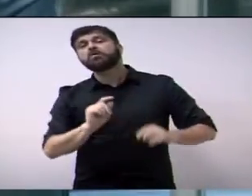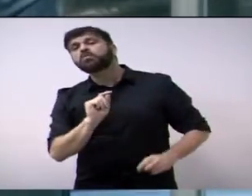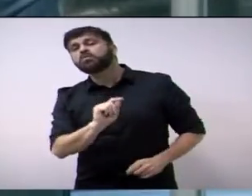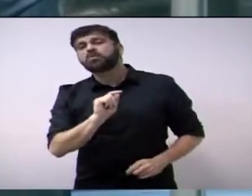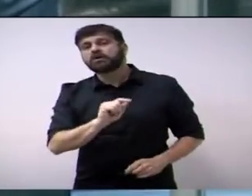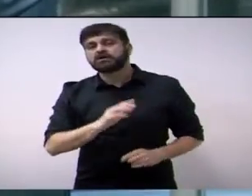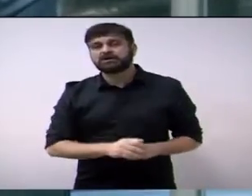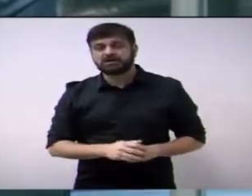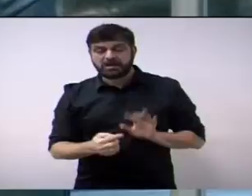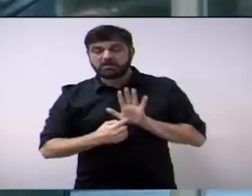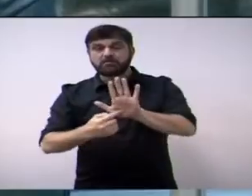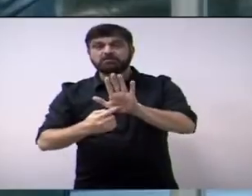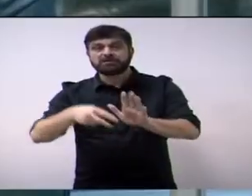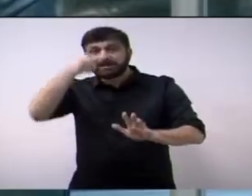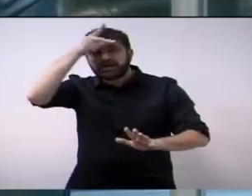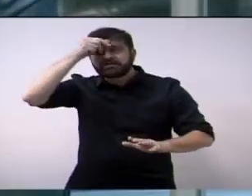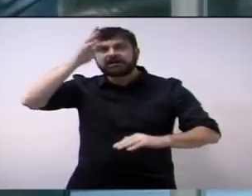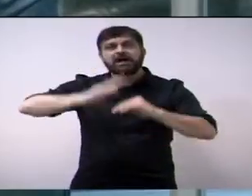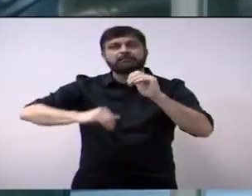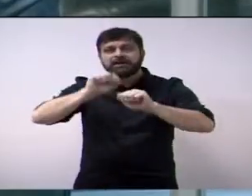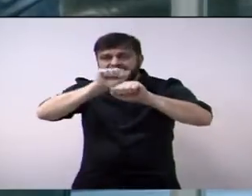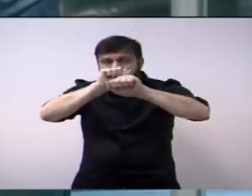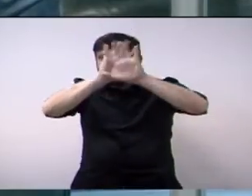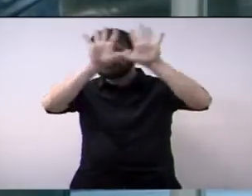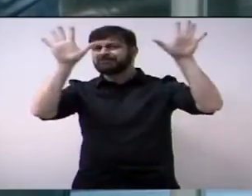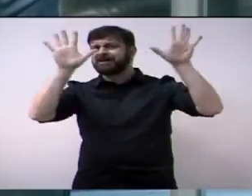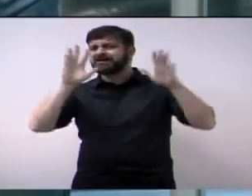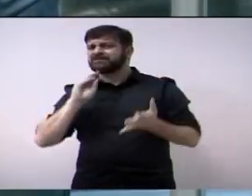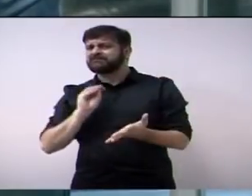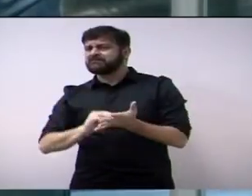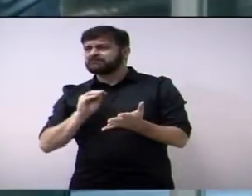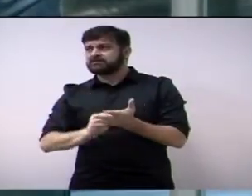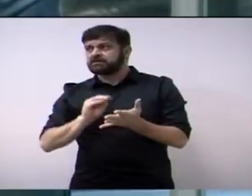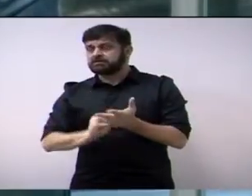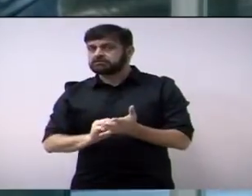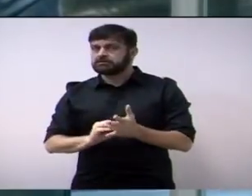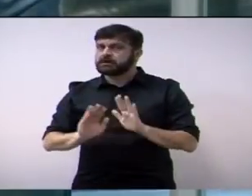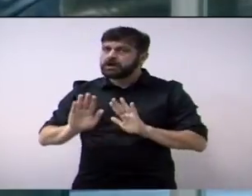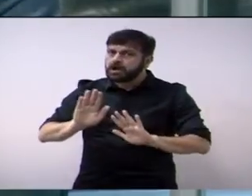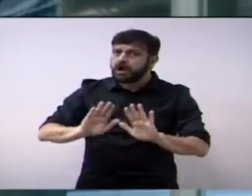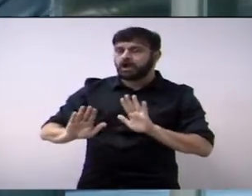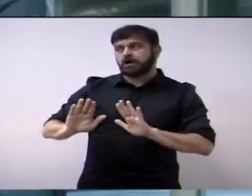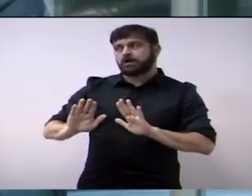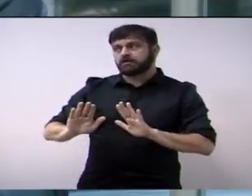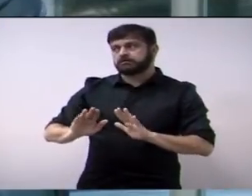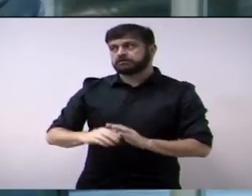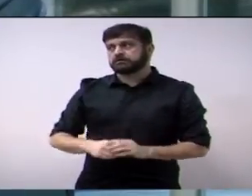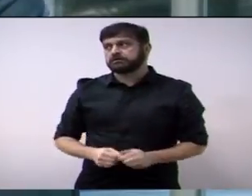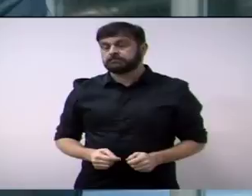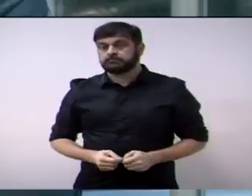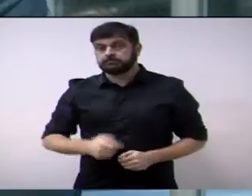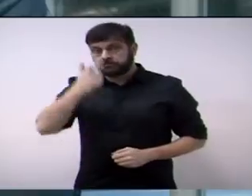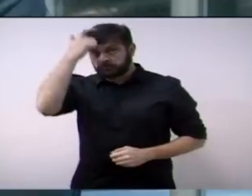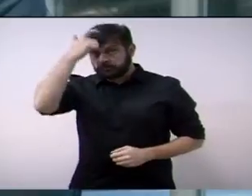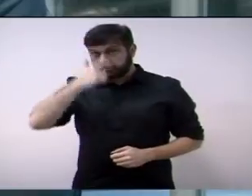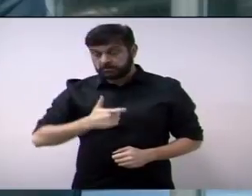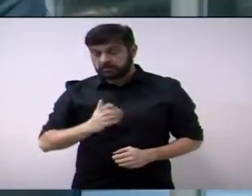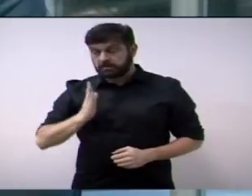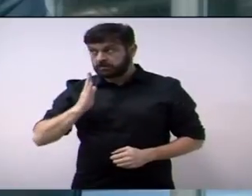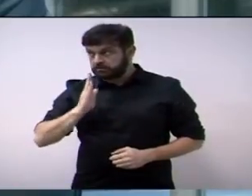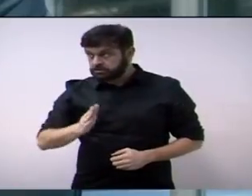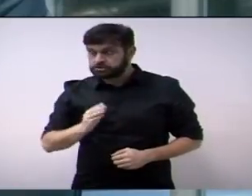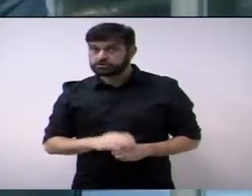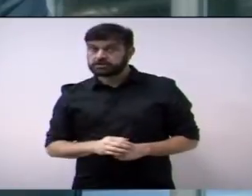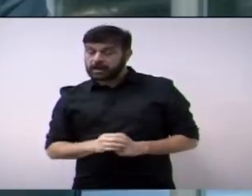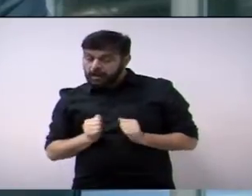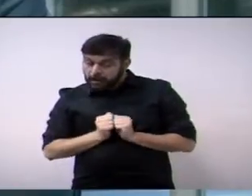sobre a transparência do prefeito. E isso a gente vai olhando. Eu estive do lado de lá e hoje